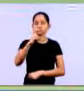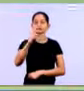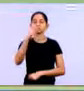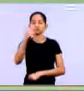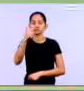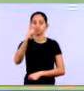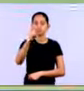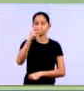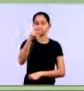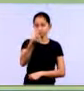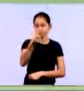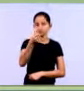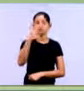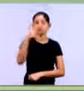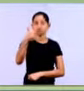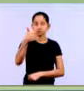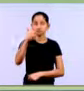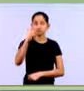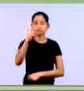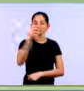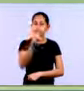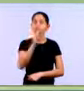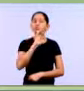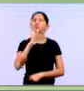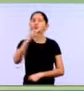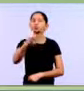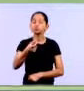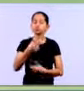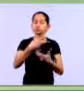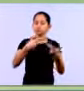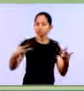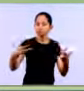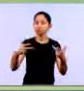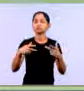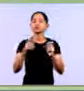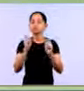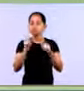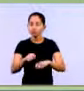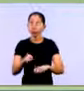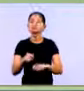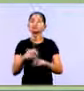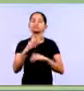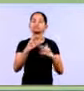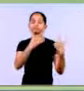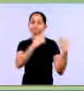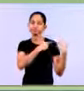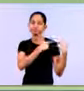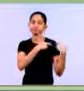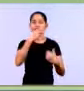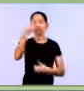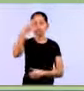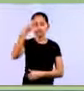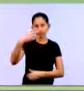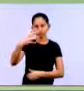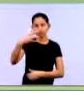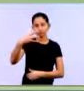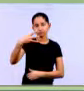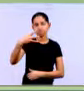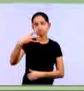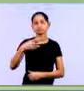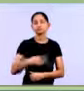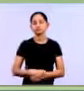156 e 156 as espécies de competência. Nós temos três espécies básicas de